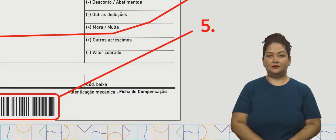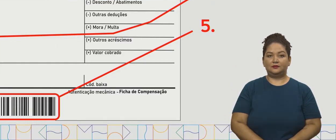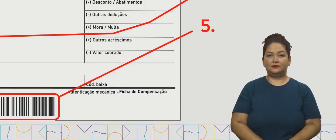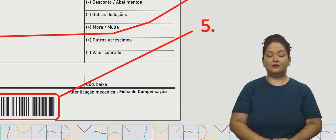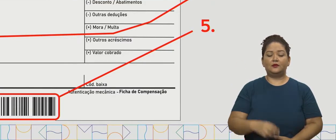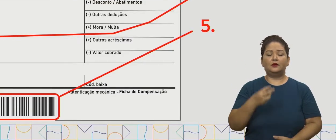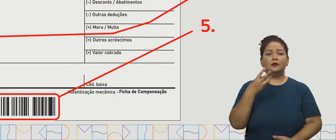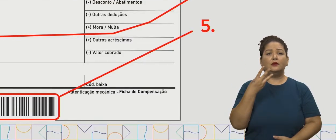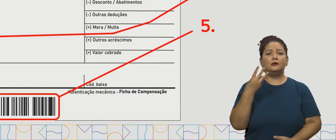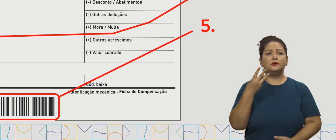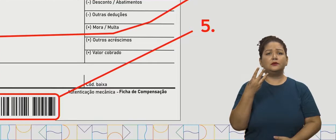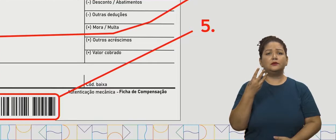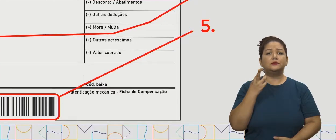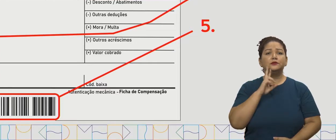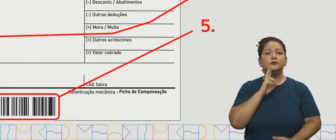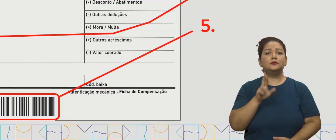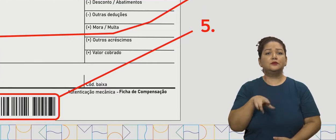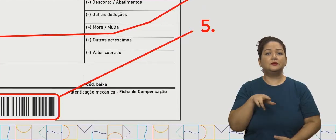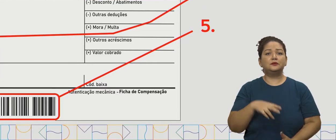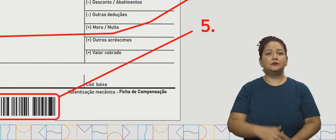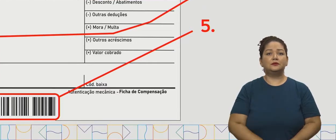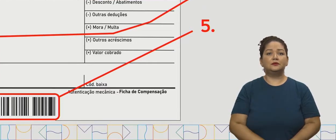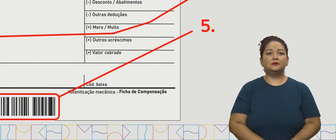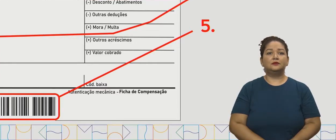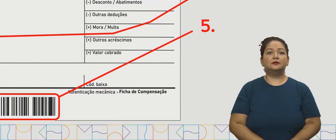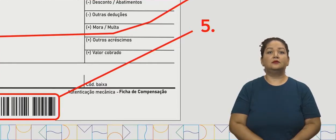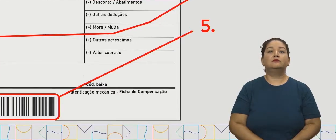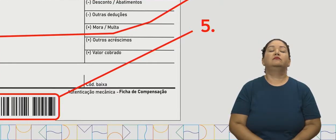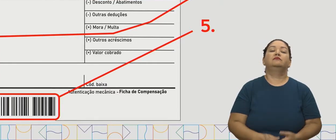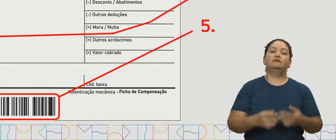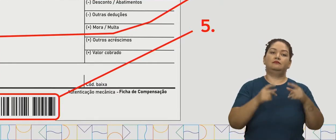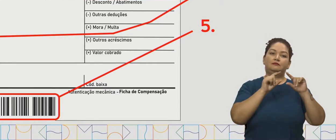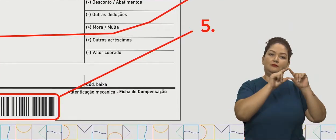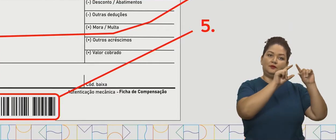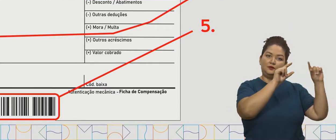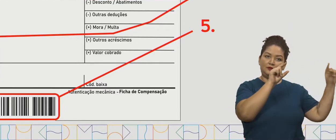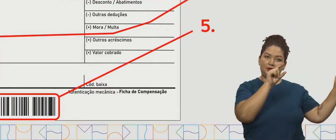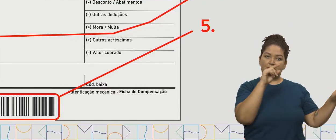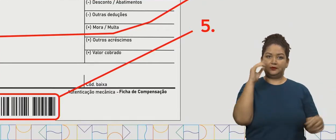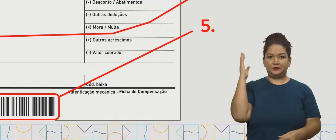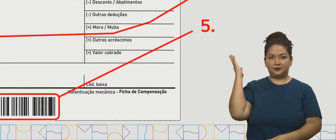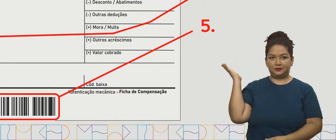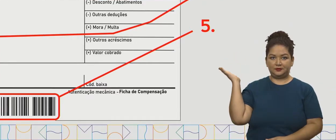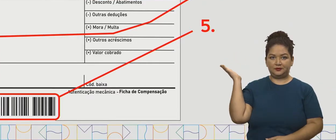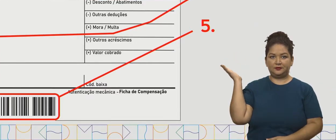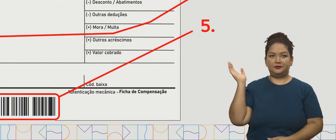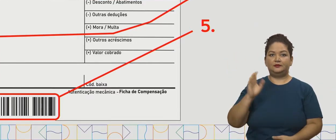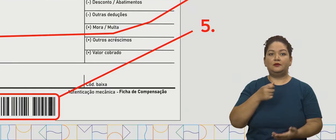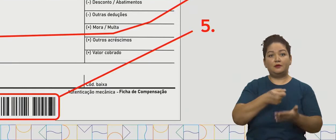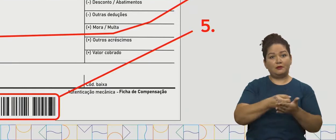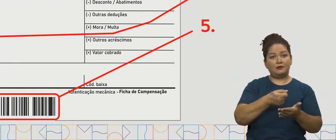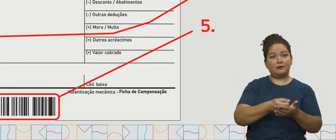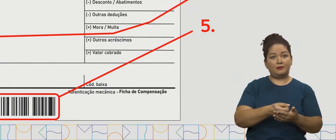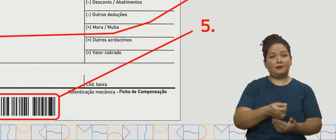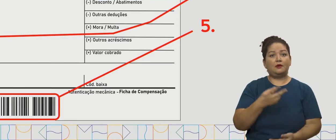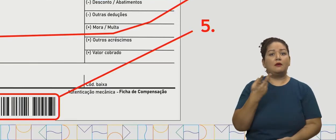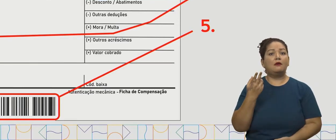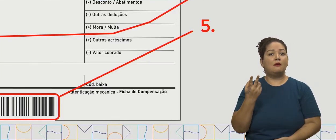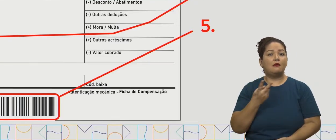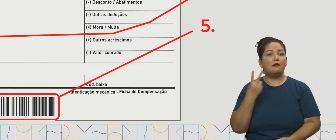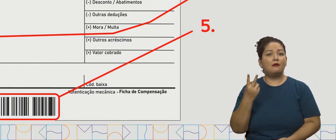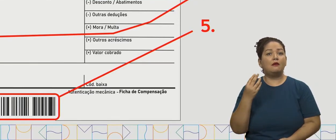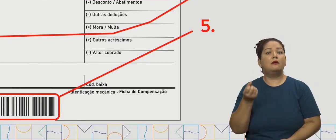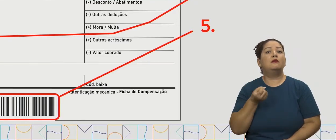boleto. Número 3, qual será a resposta? O valor a pagar.